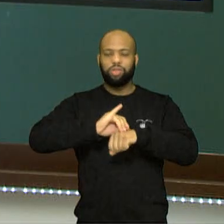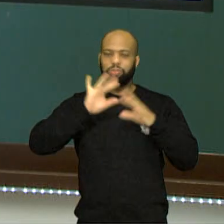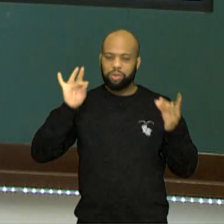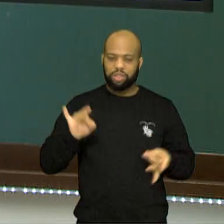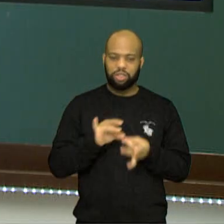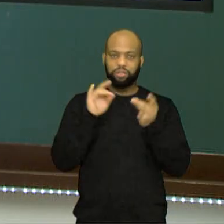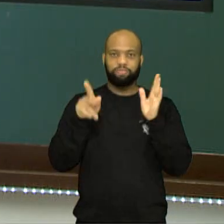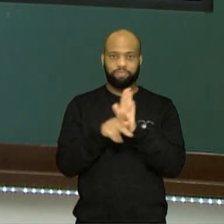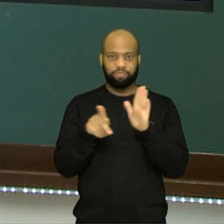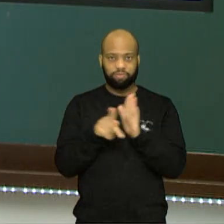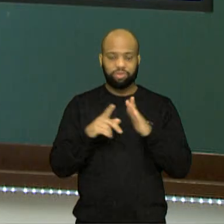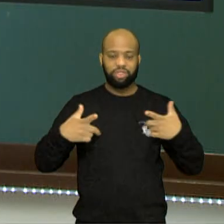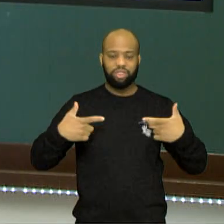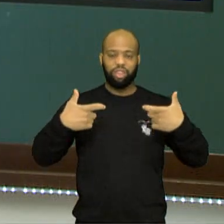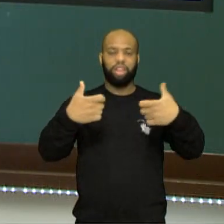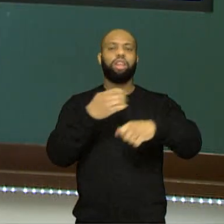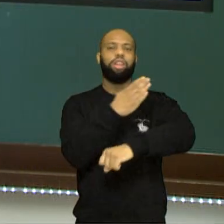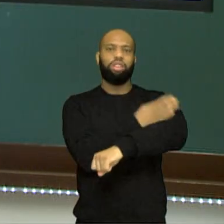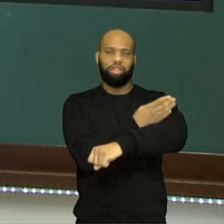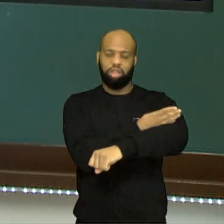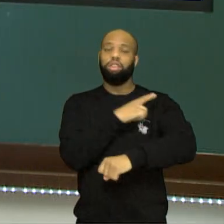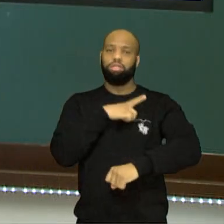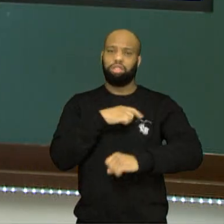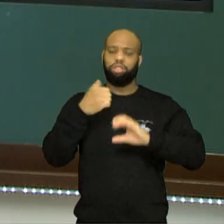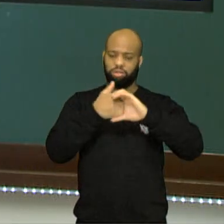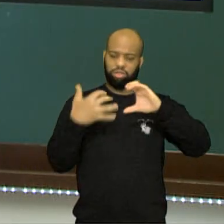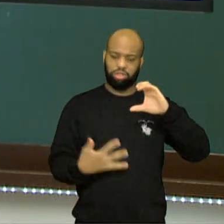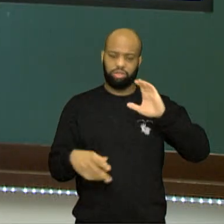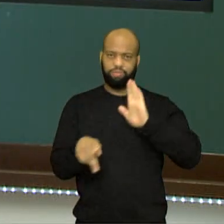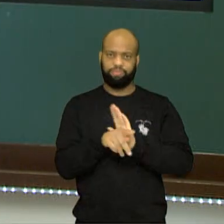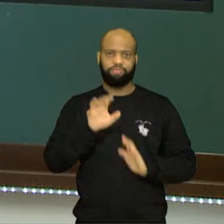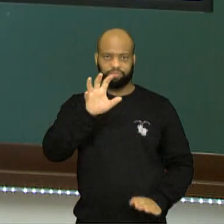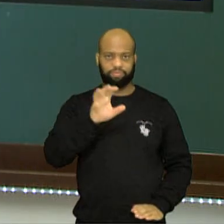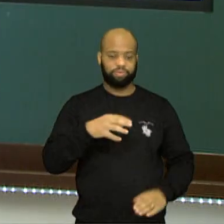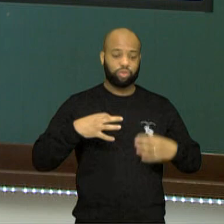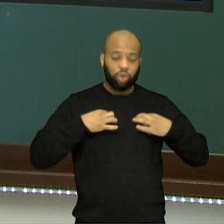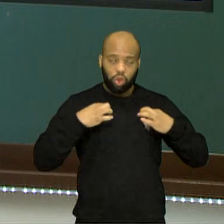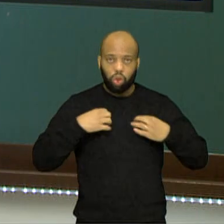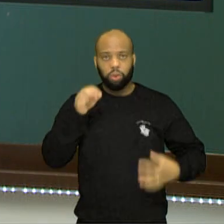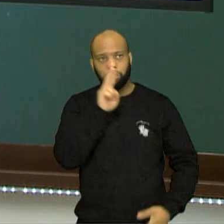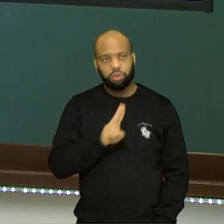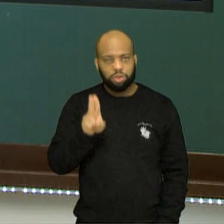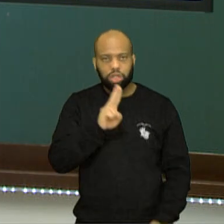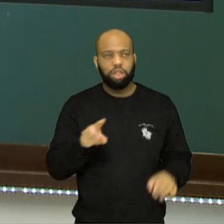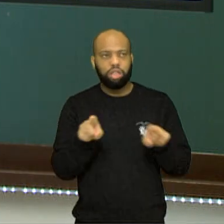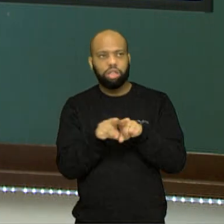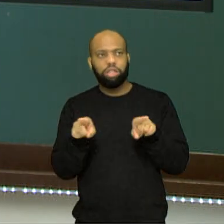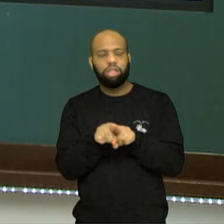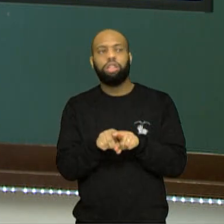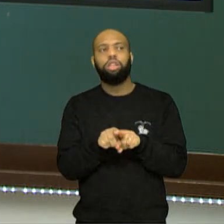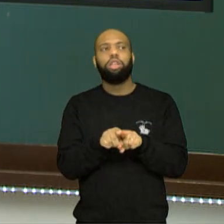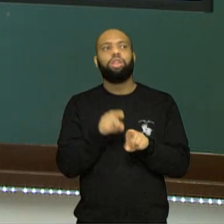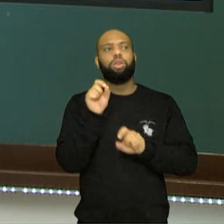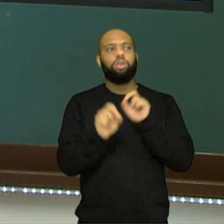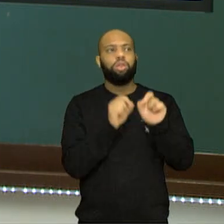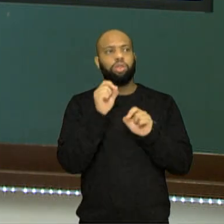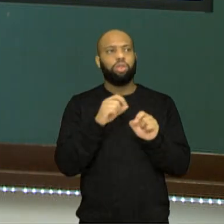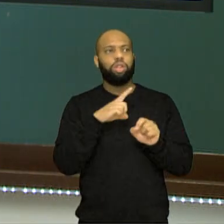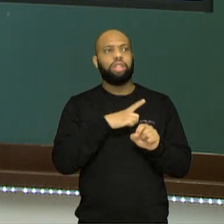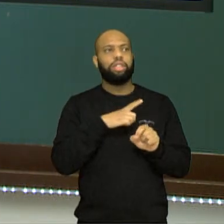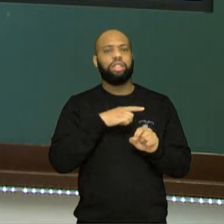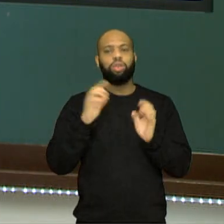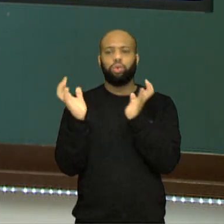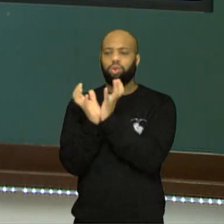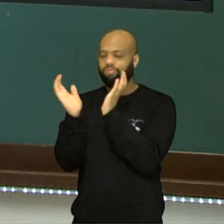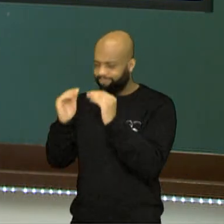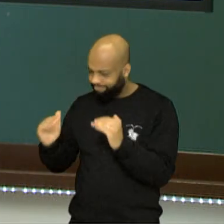gente tem típicas características de uma guerra medieval, desde a vestimenta, né, a presença ali dos